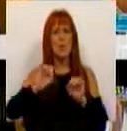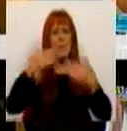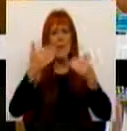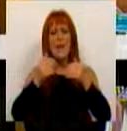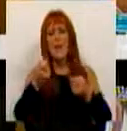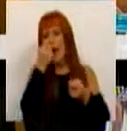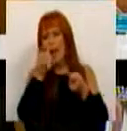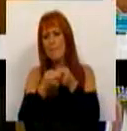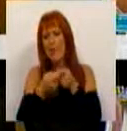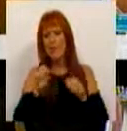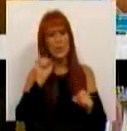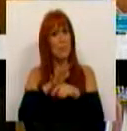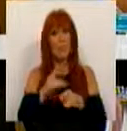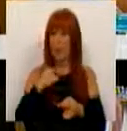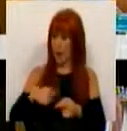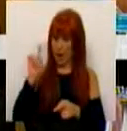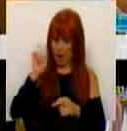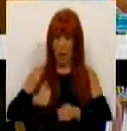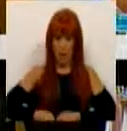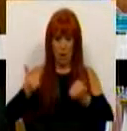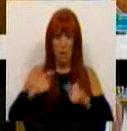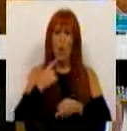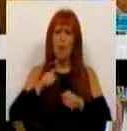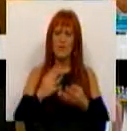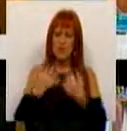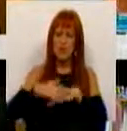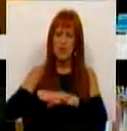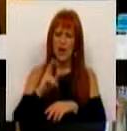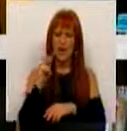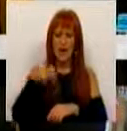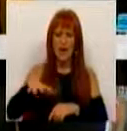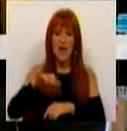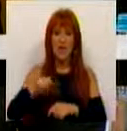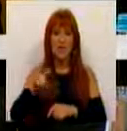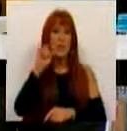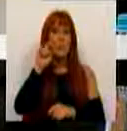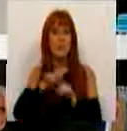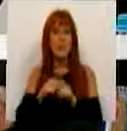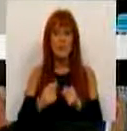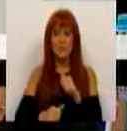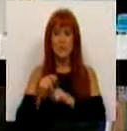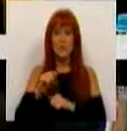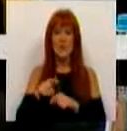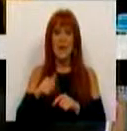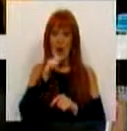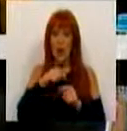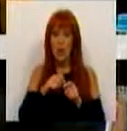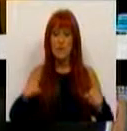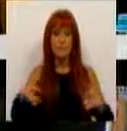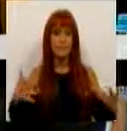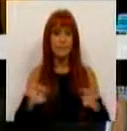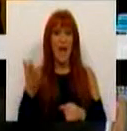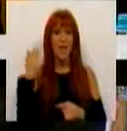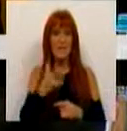linha de mar. É também absolutamente indispensável que voltem a integrar a REN as zonas de proteção de cabeceiras de linhas de água que, entretanto,